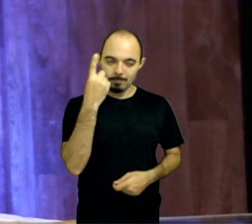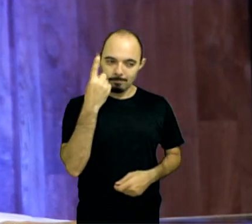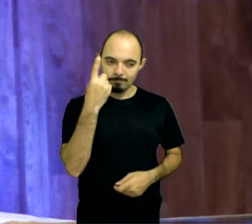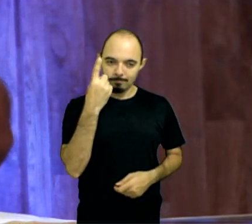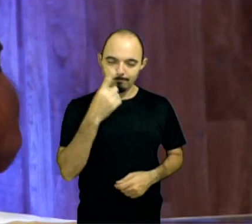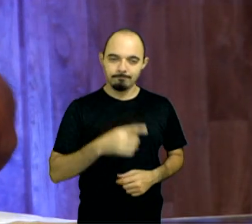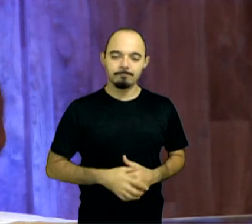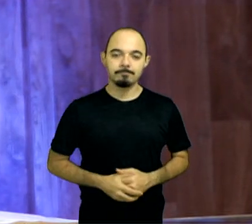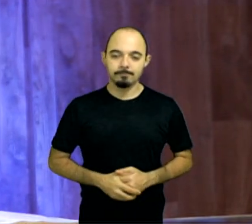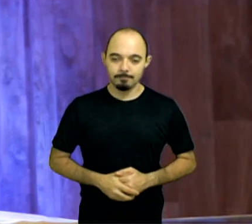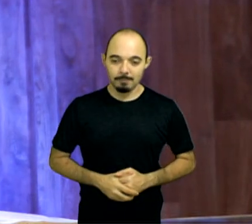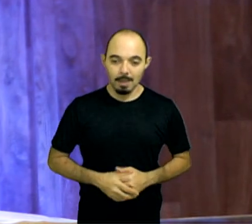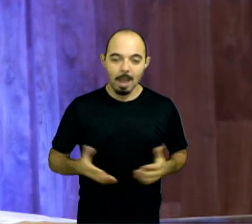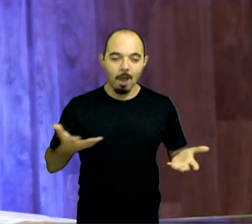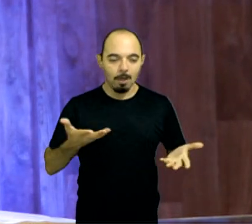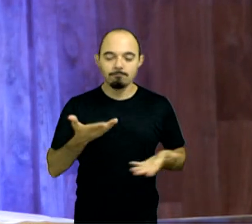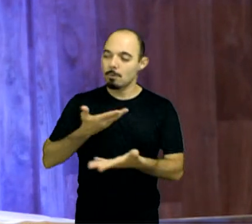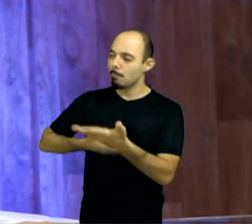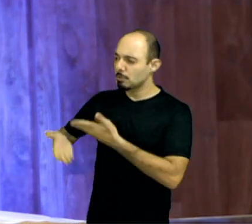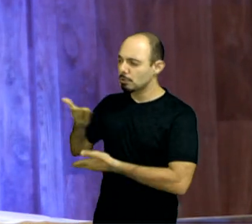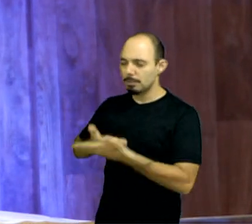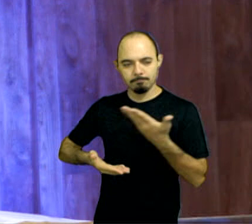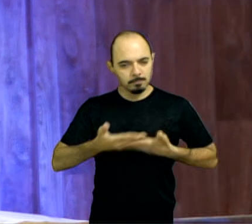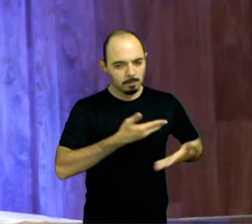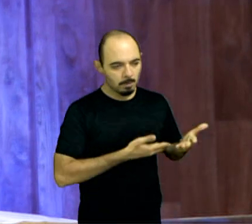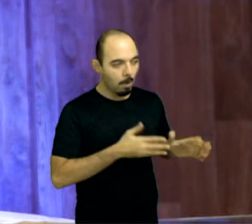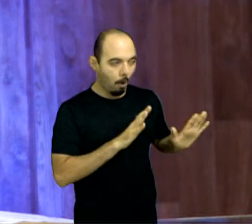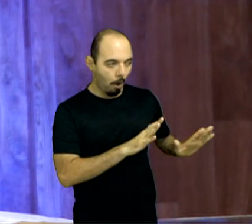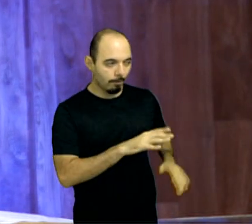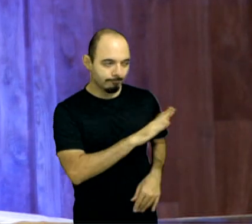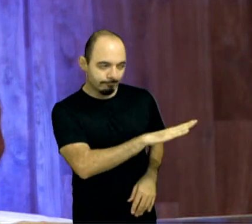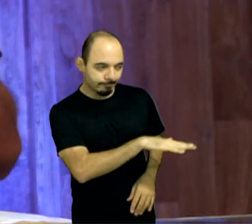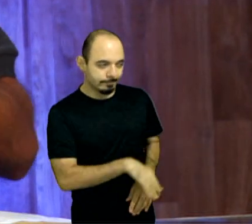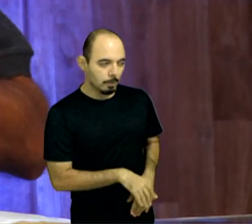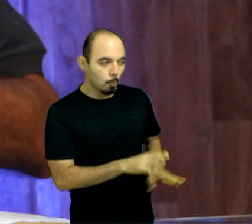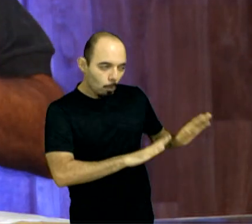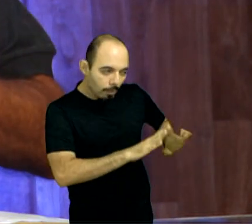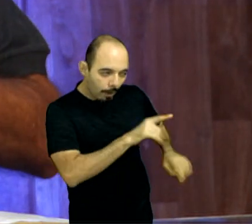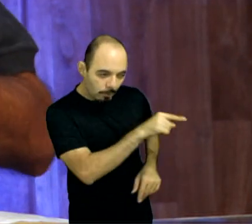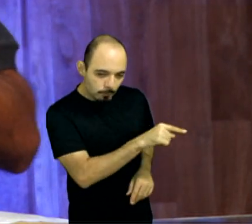Fala para quem está ao seu lado: cuidado com você. Fala para ele: